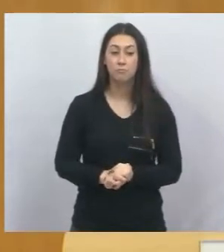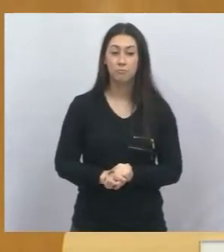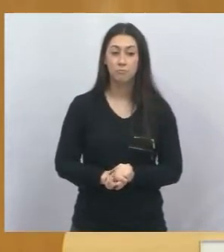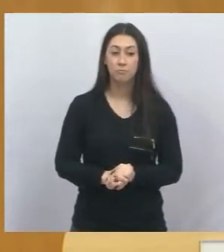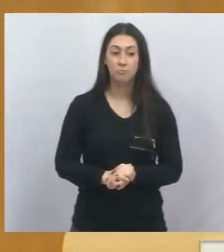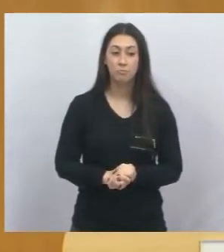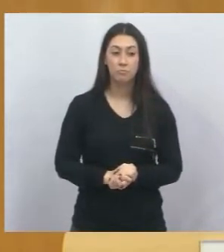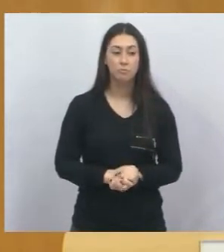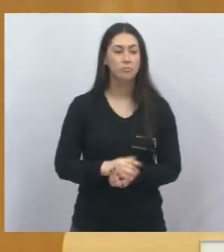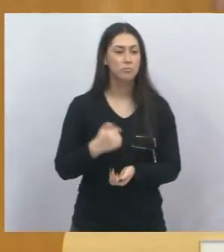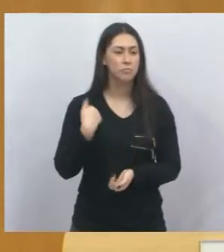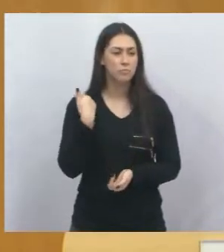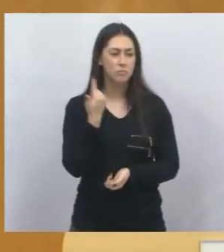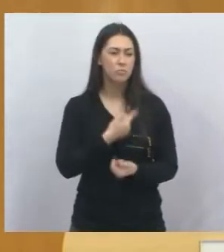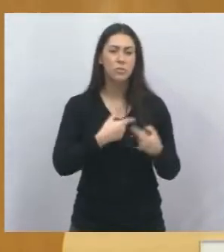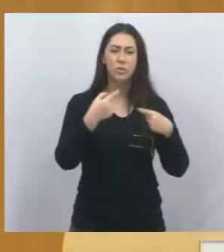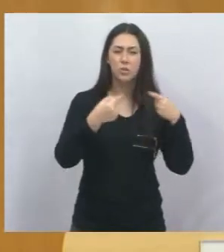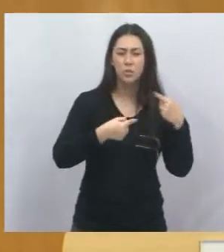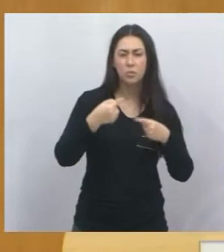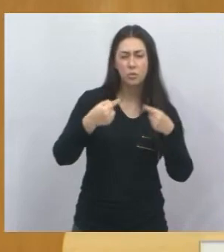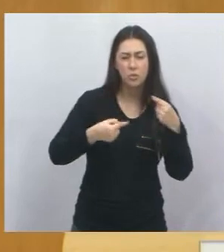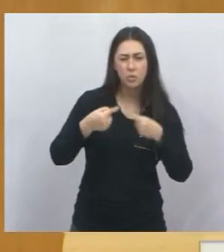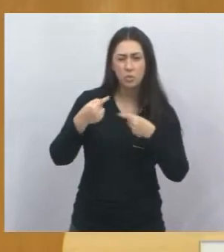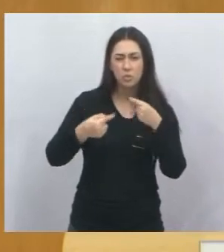onde a gente discutimos,